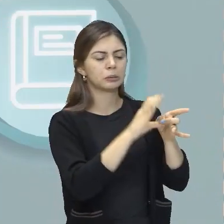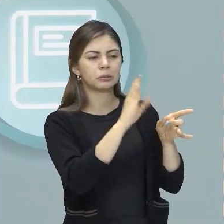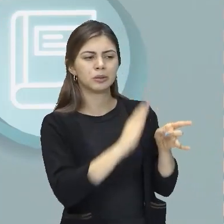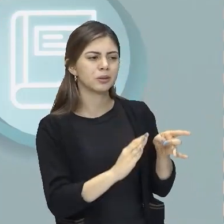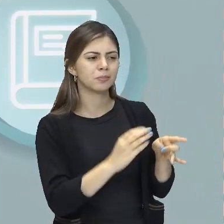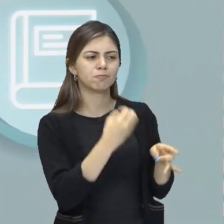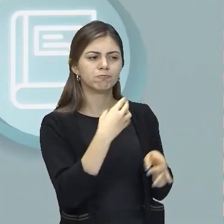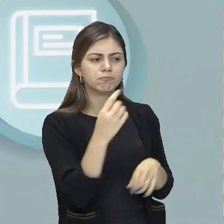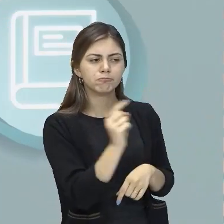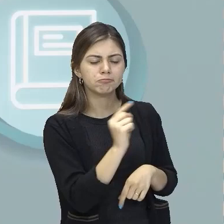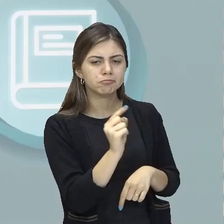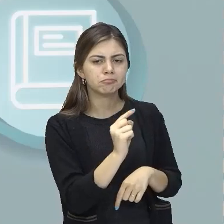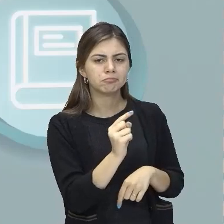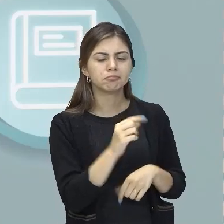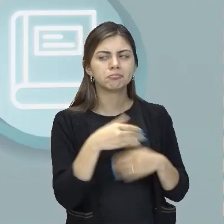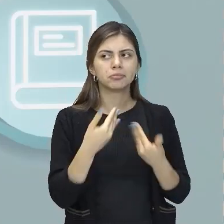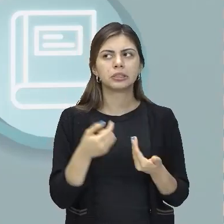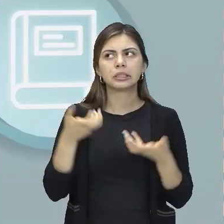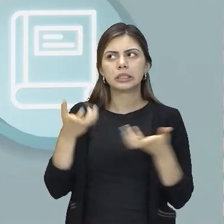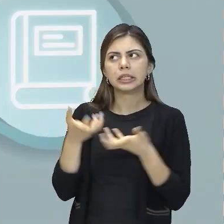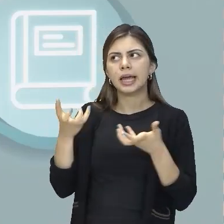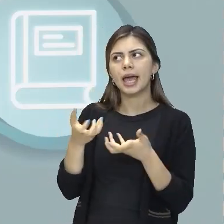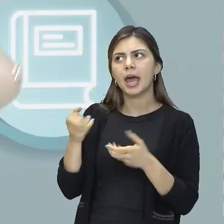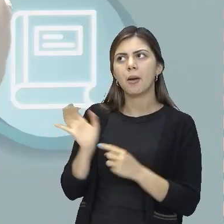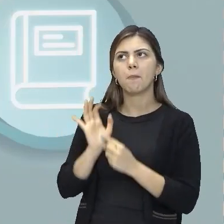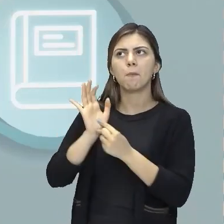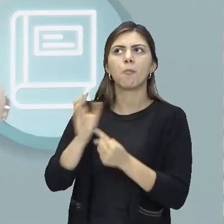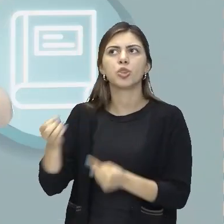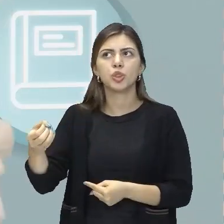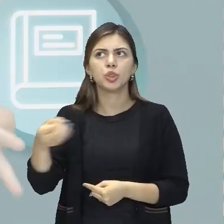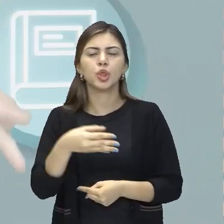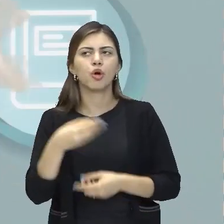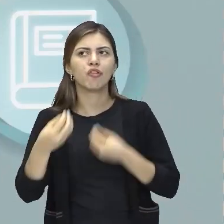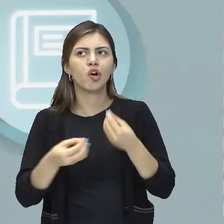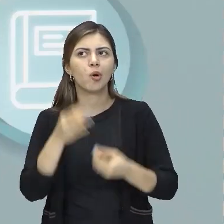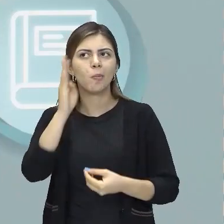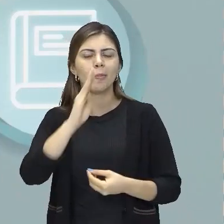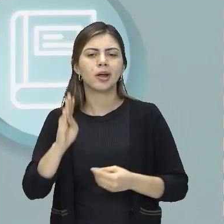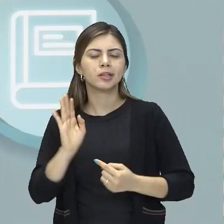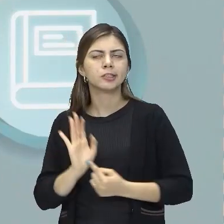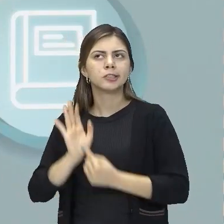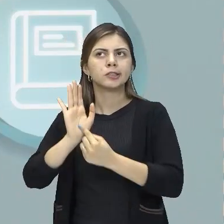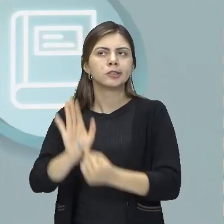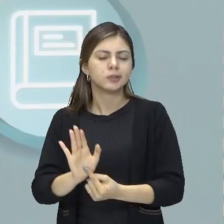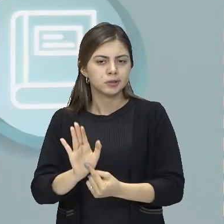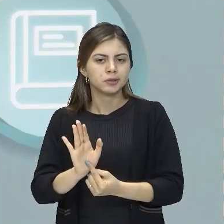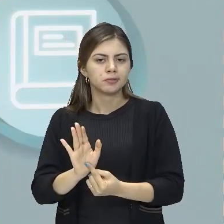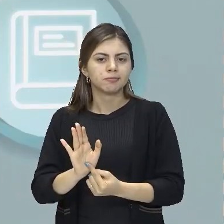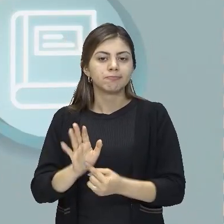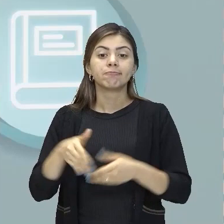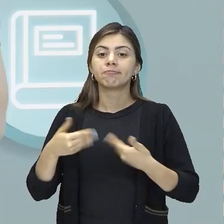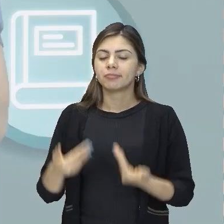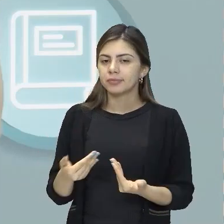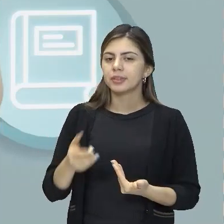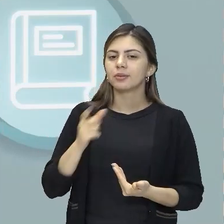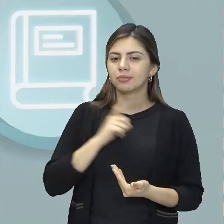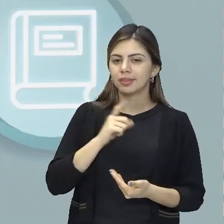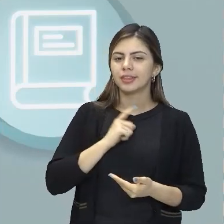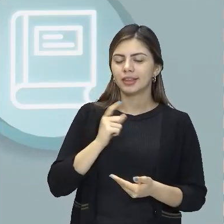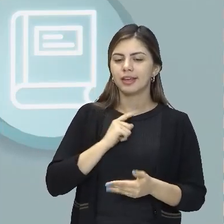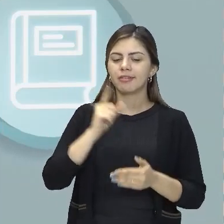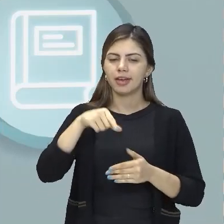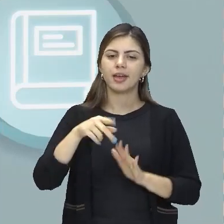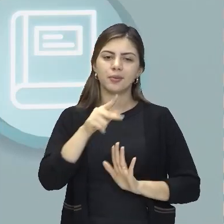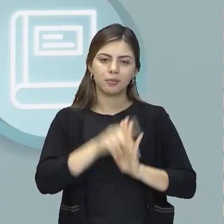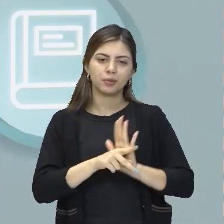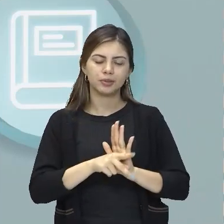Então, eles disseram, não, venham cá, eu quero mostrar realmente a cara do Brasil, vamos pensar, certo? Então, o pré-modernismo é esse